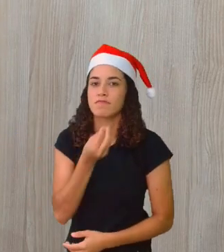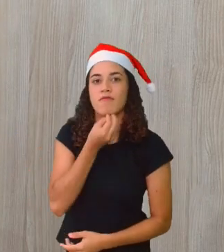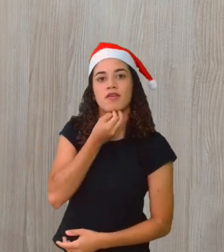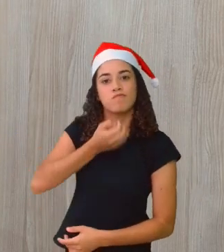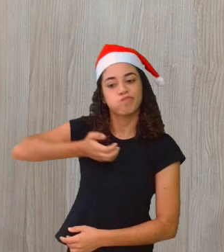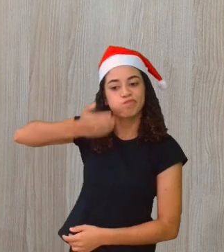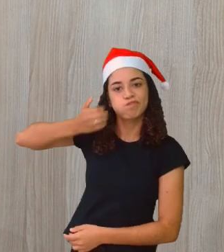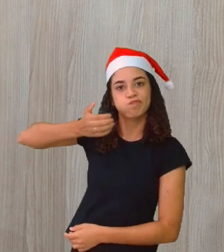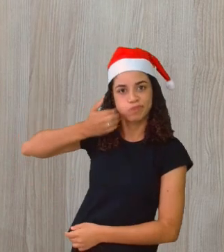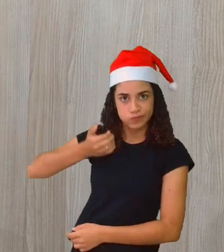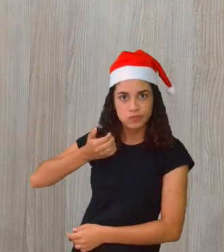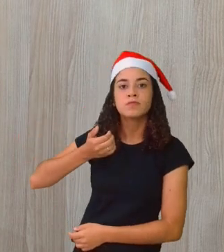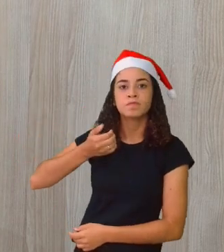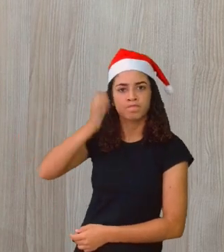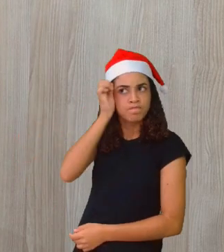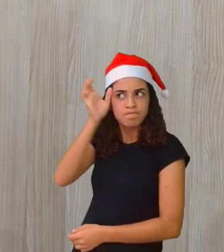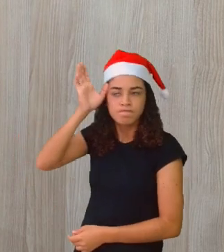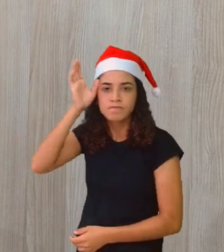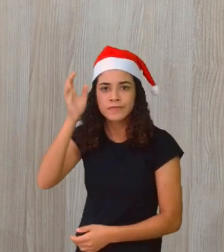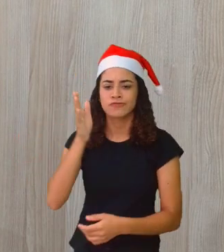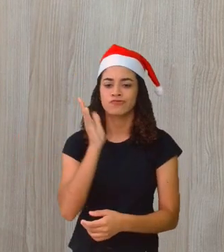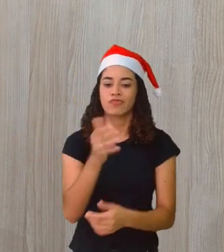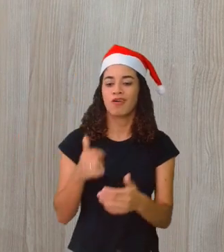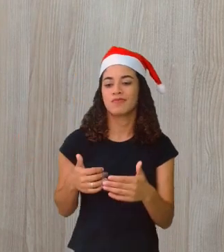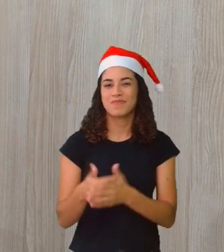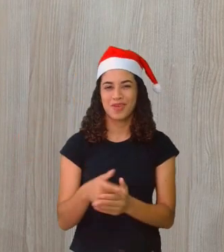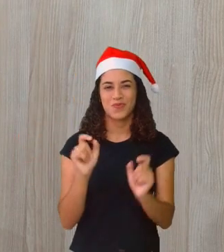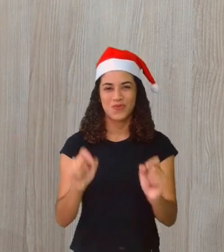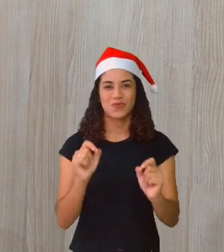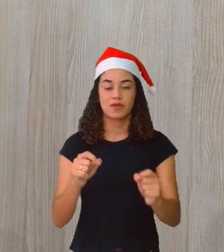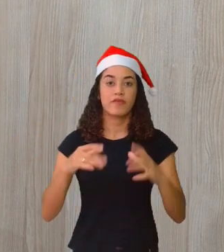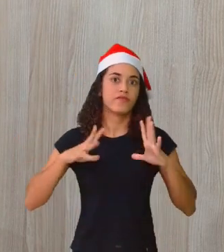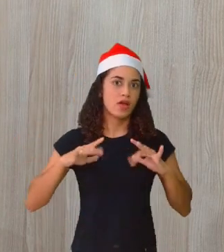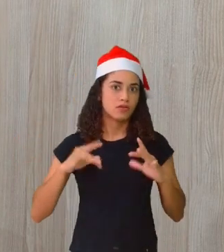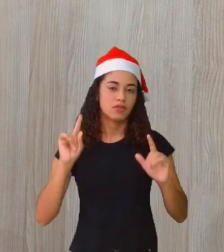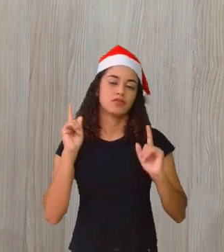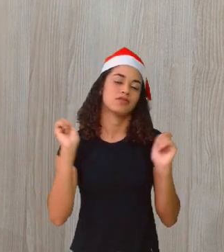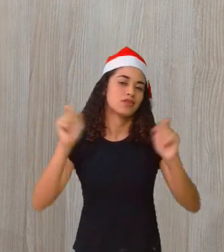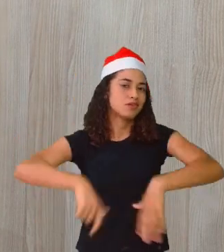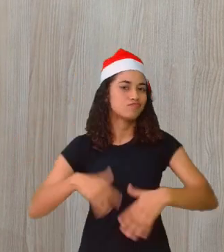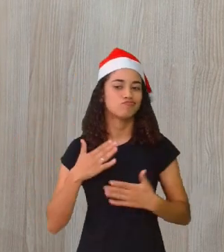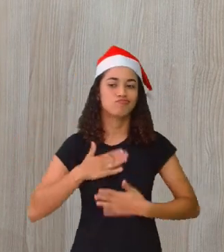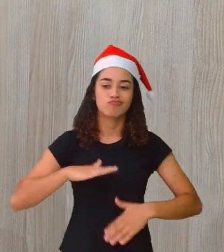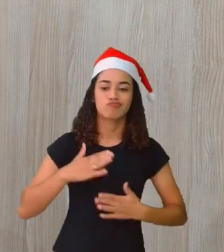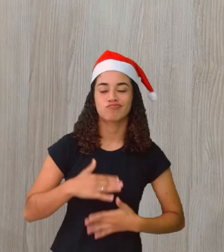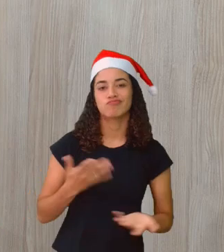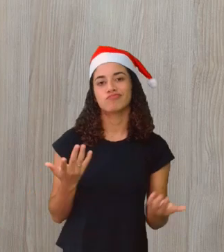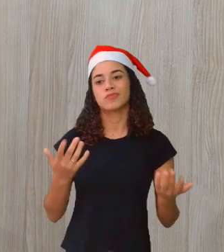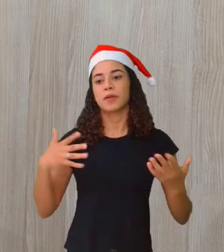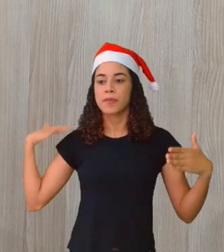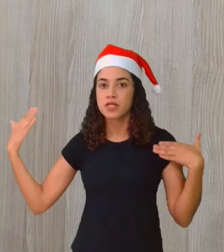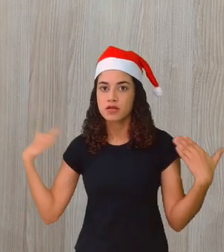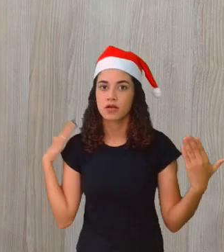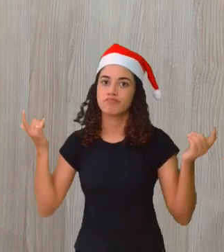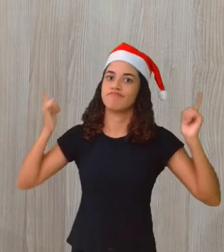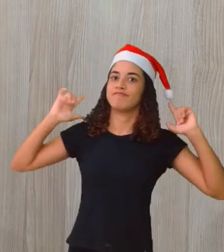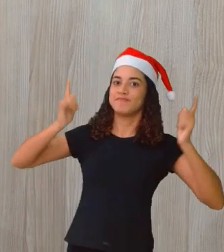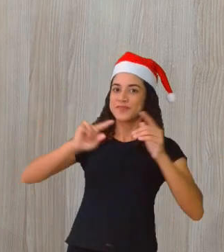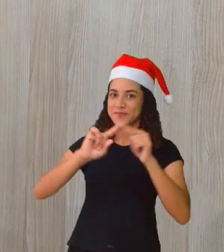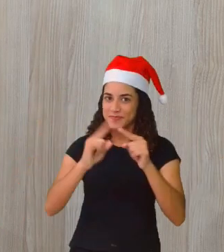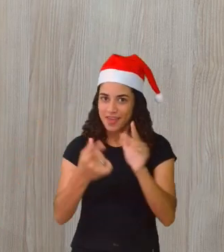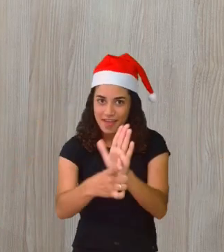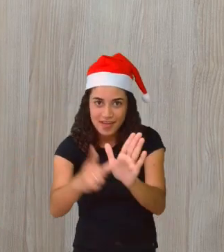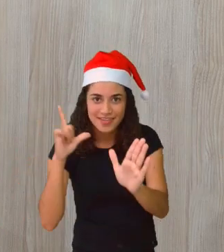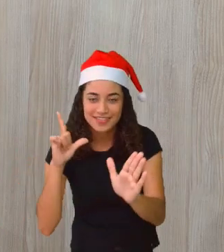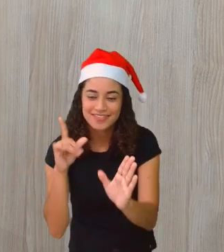que já já as férias chegam, né? E a gente vai poder descansar, passear, se divertir. Mas antes, a